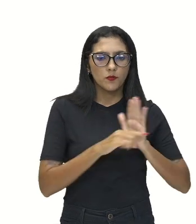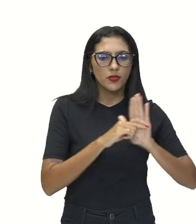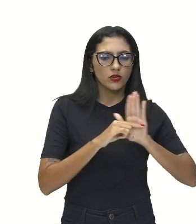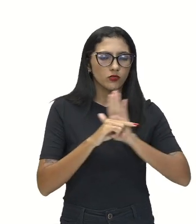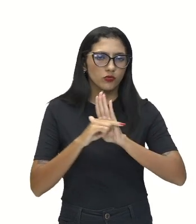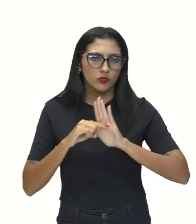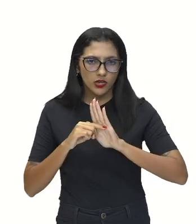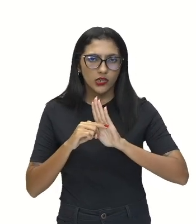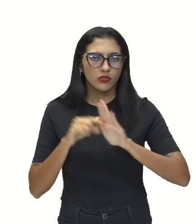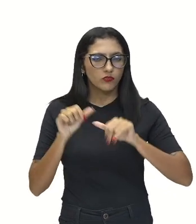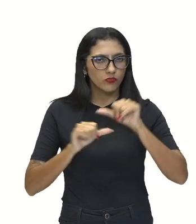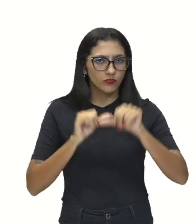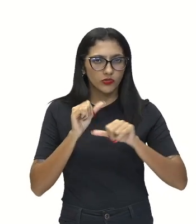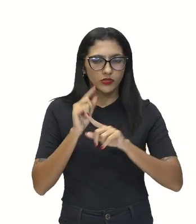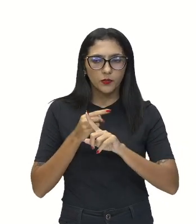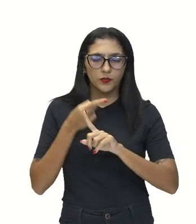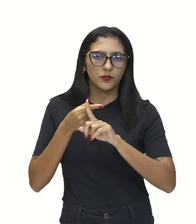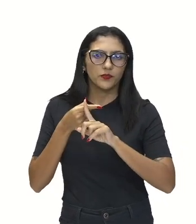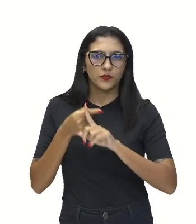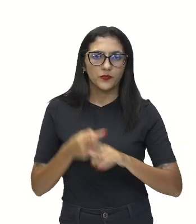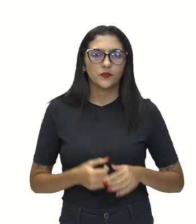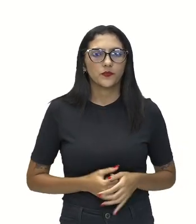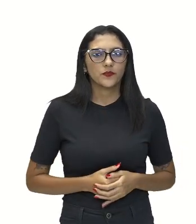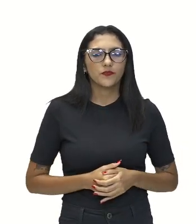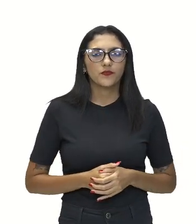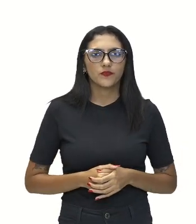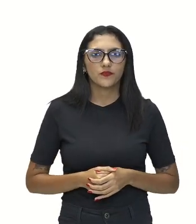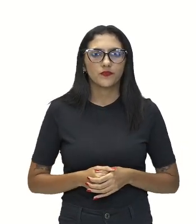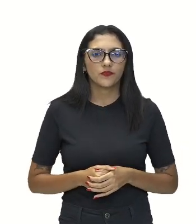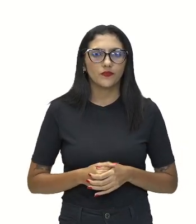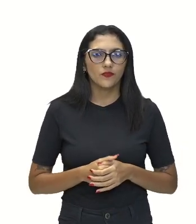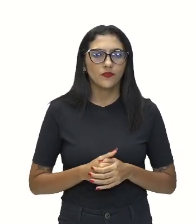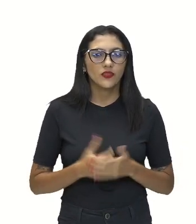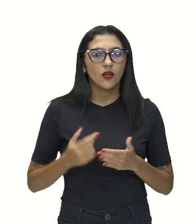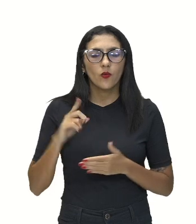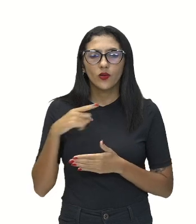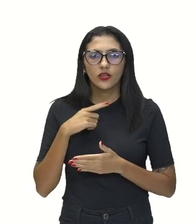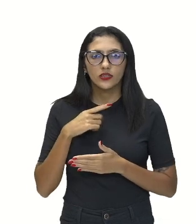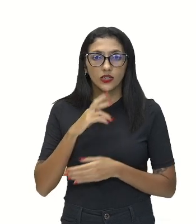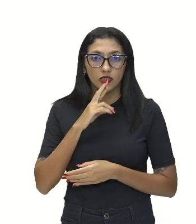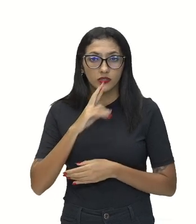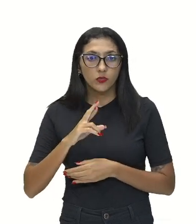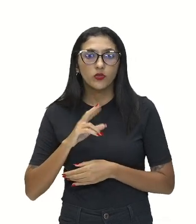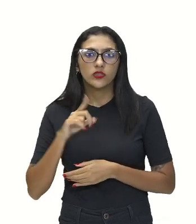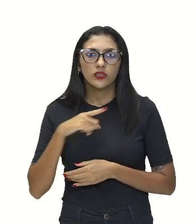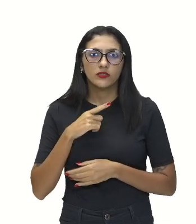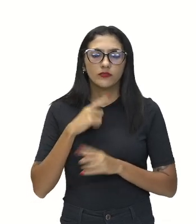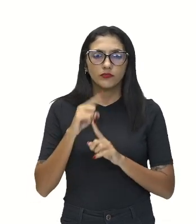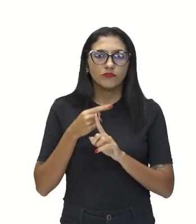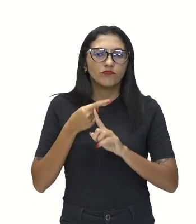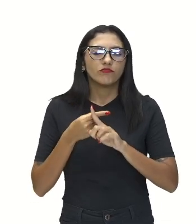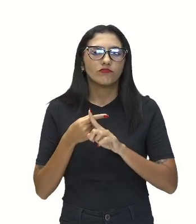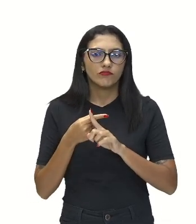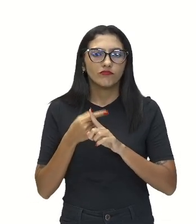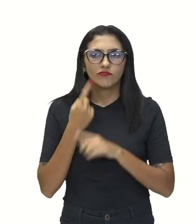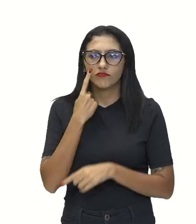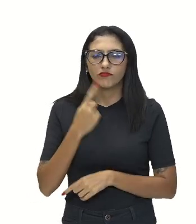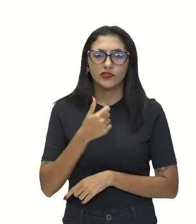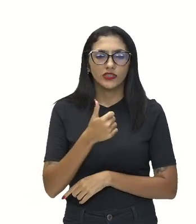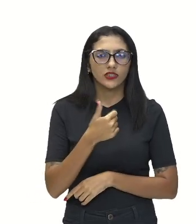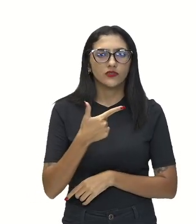diagonal secundária é 105 e a diagonal principal que nós encontramos foi